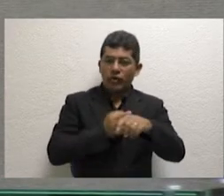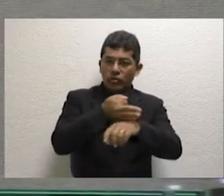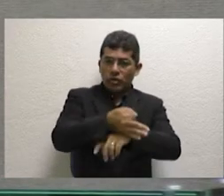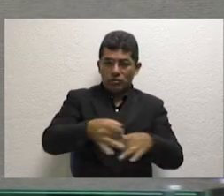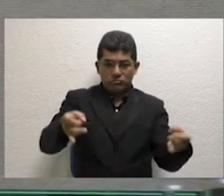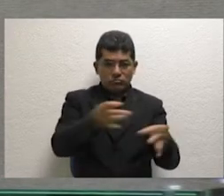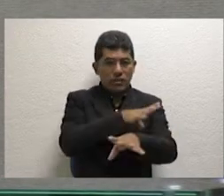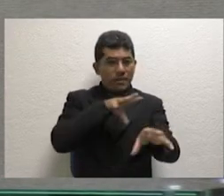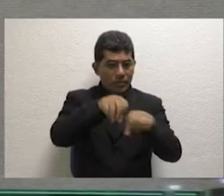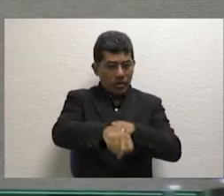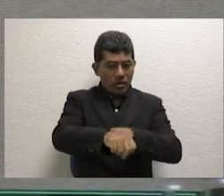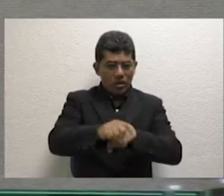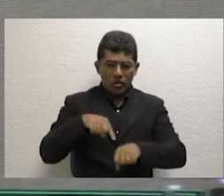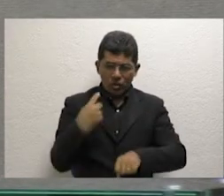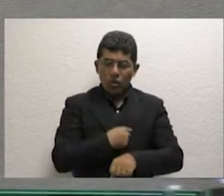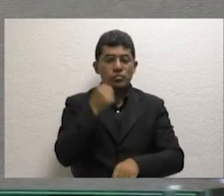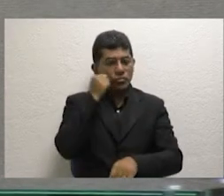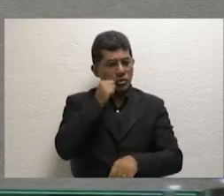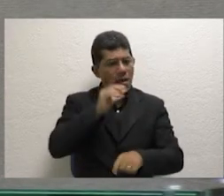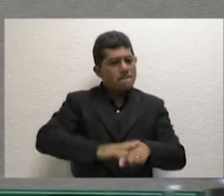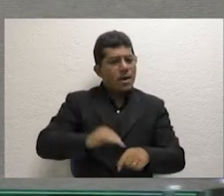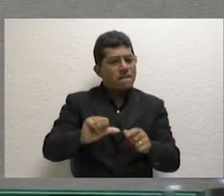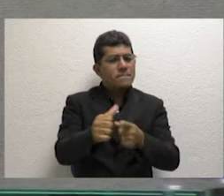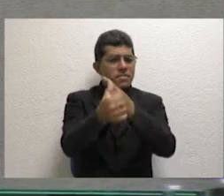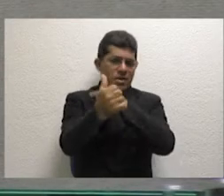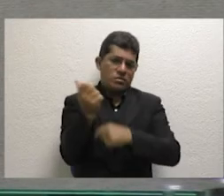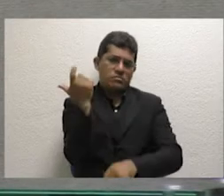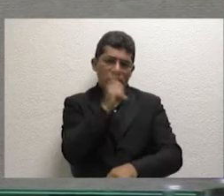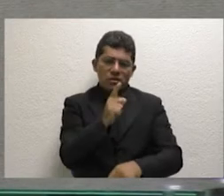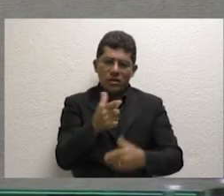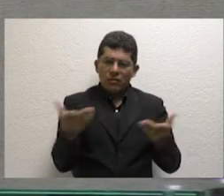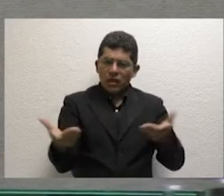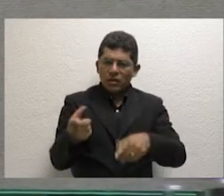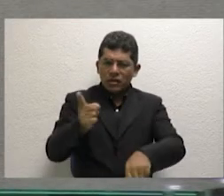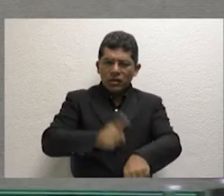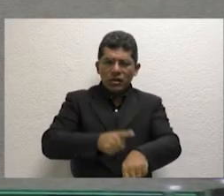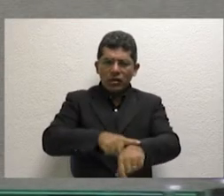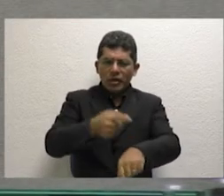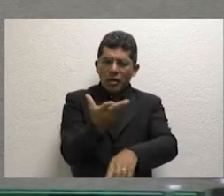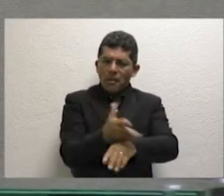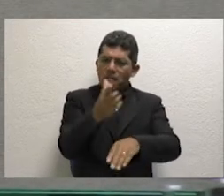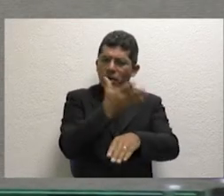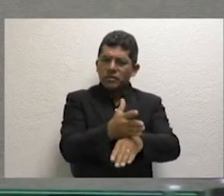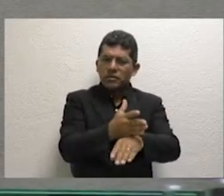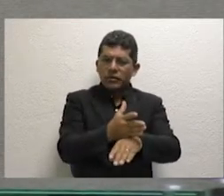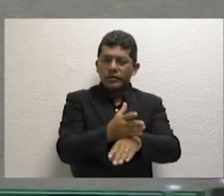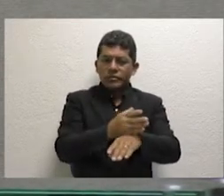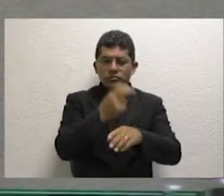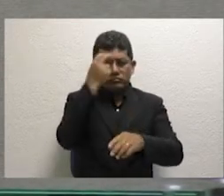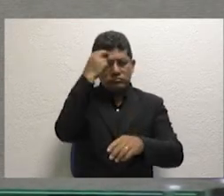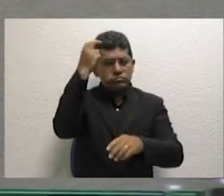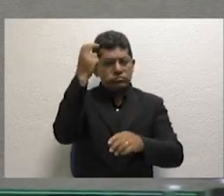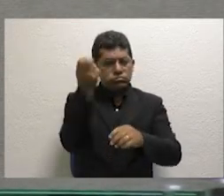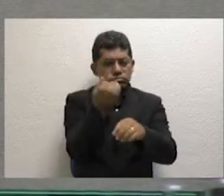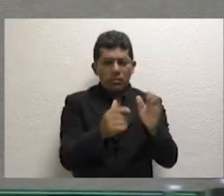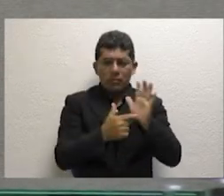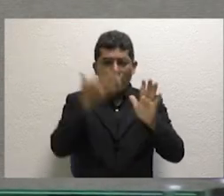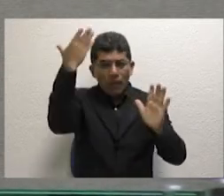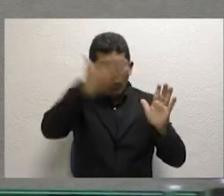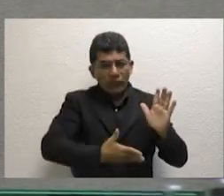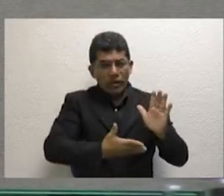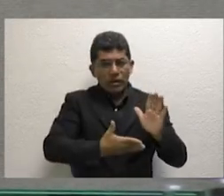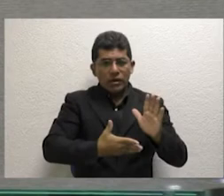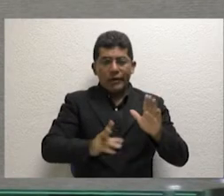então não é justo que a gente demonstre na prática a nossa capacidade e na hora das universidades e centros de